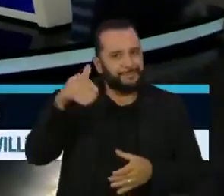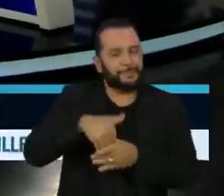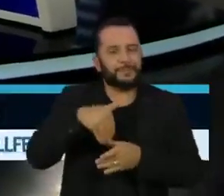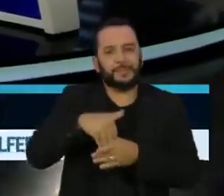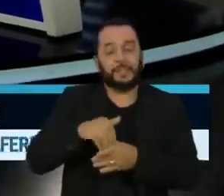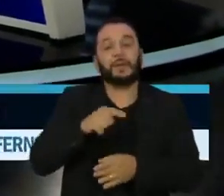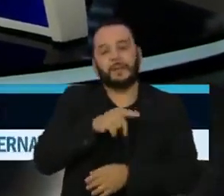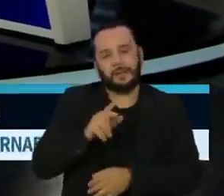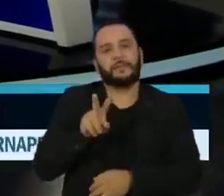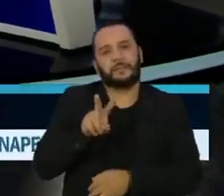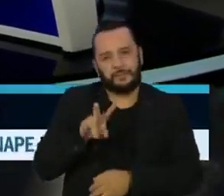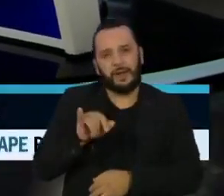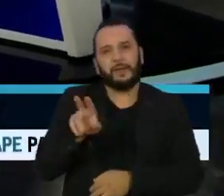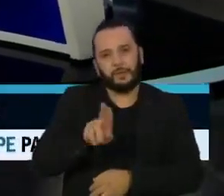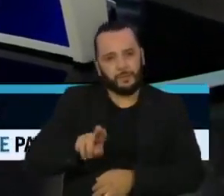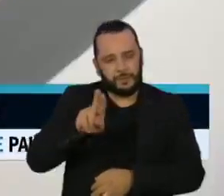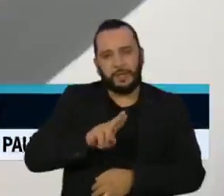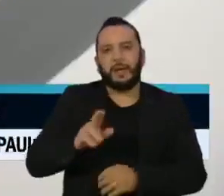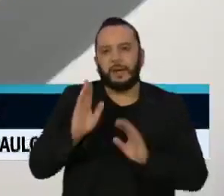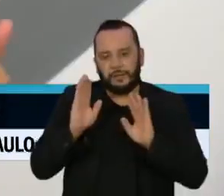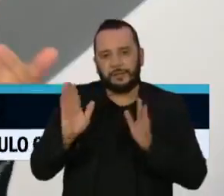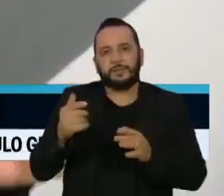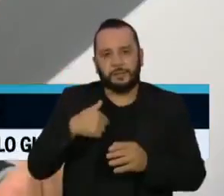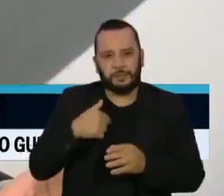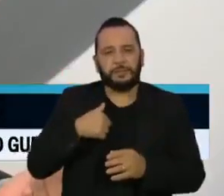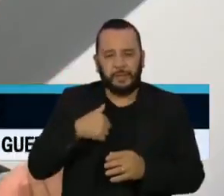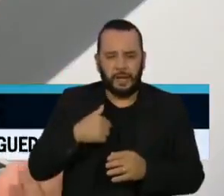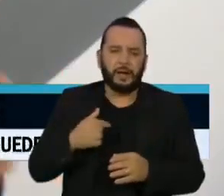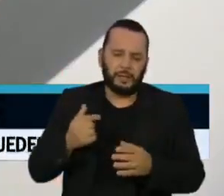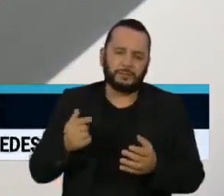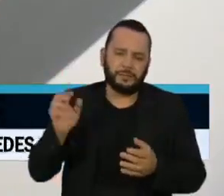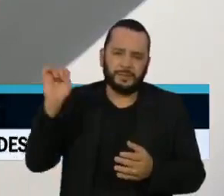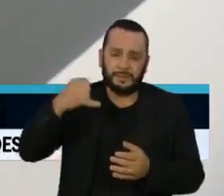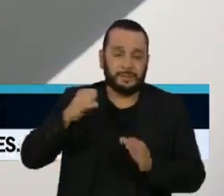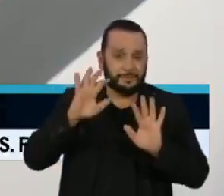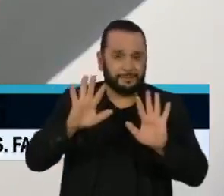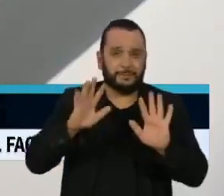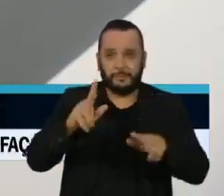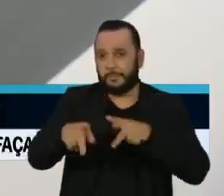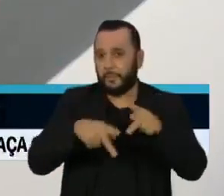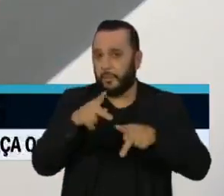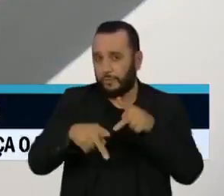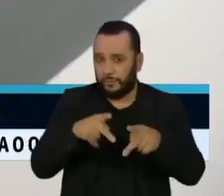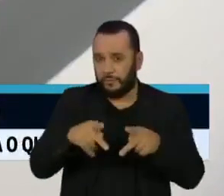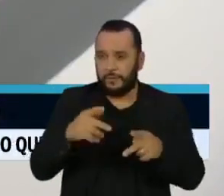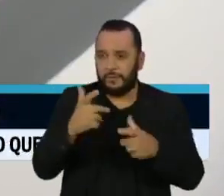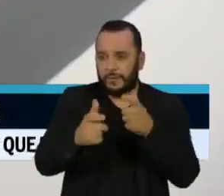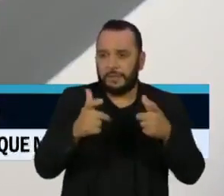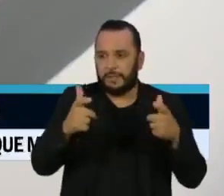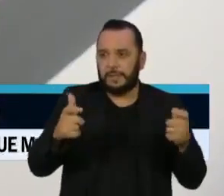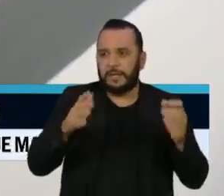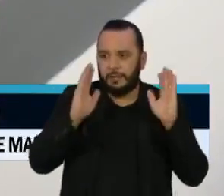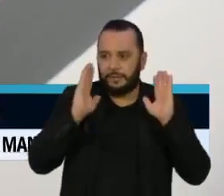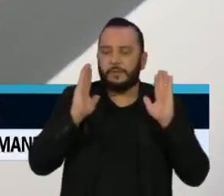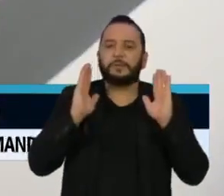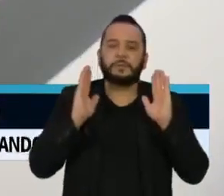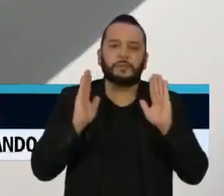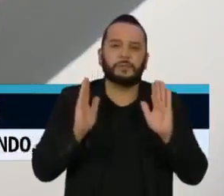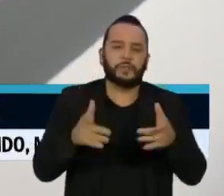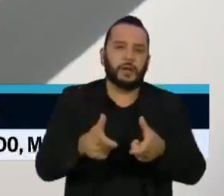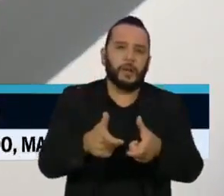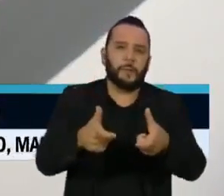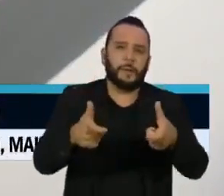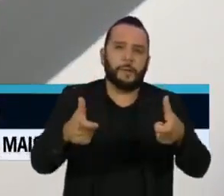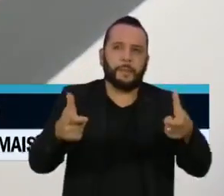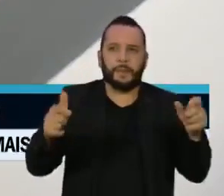vai usar essas duas máquinas e é claro com o povo vacinado com a população aumentando a a nação com